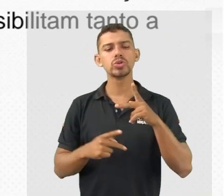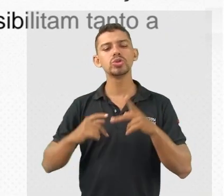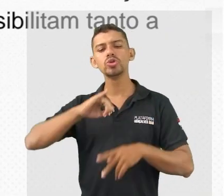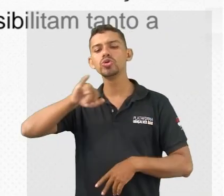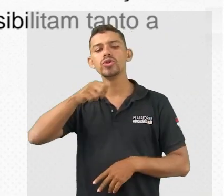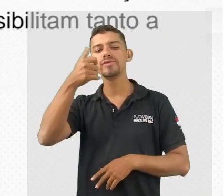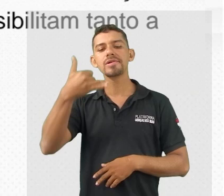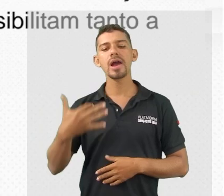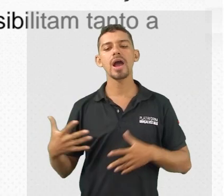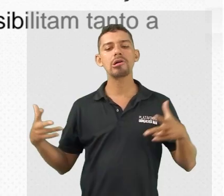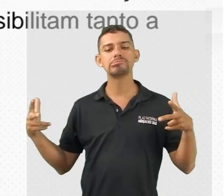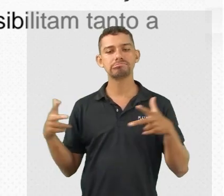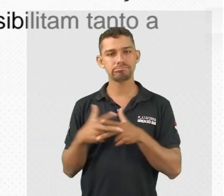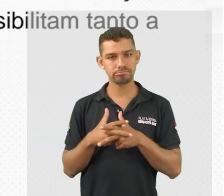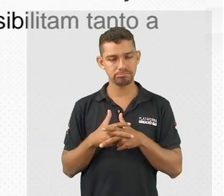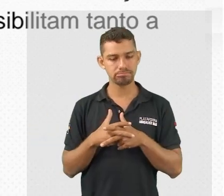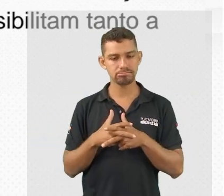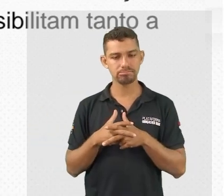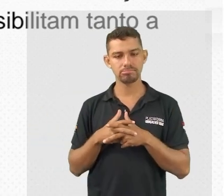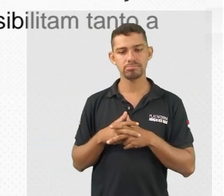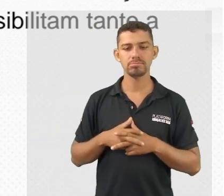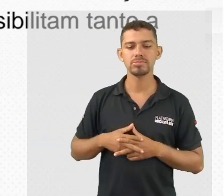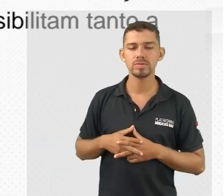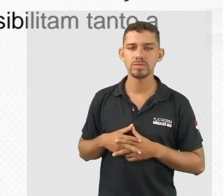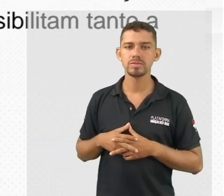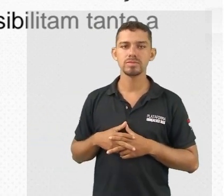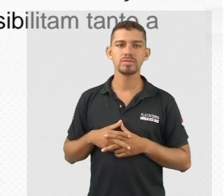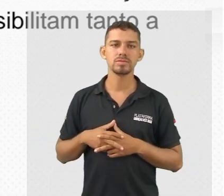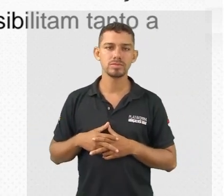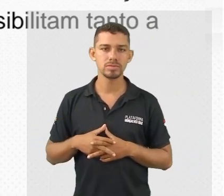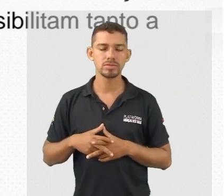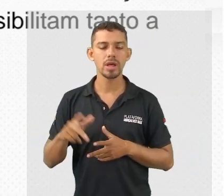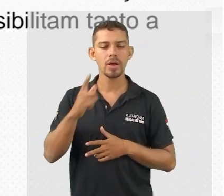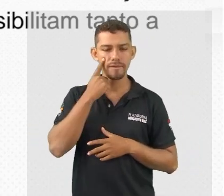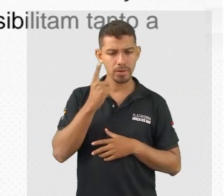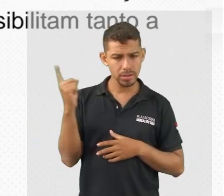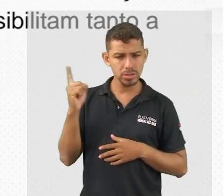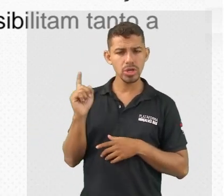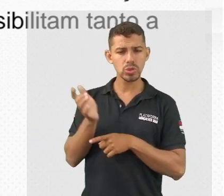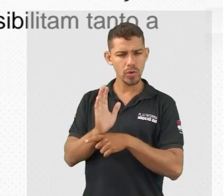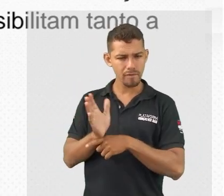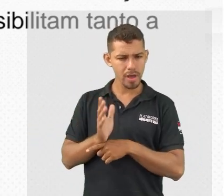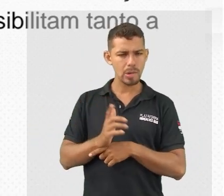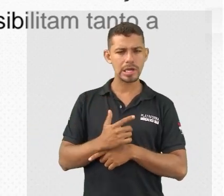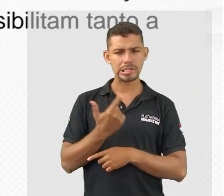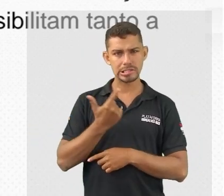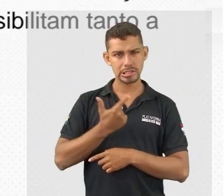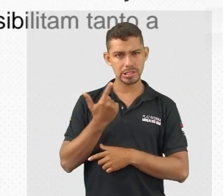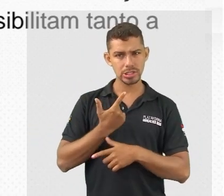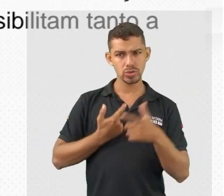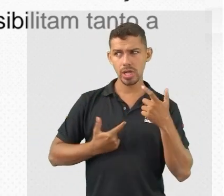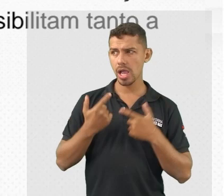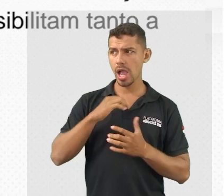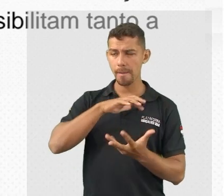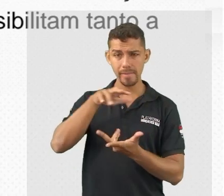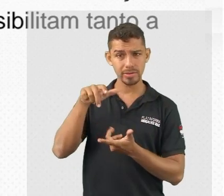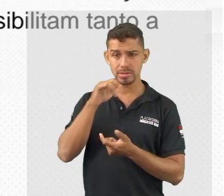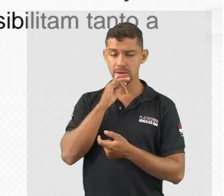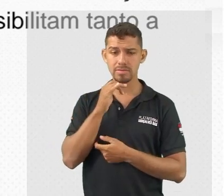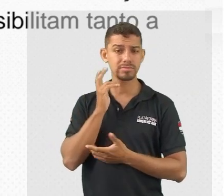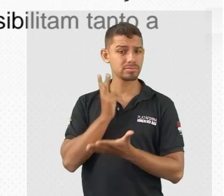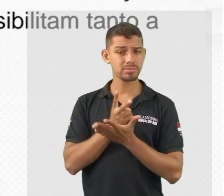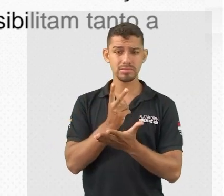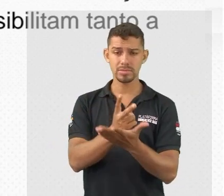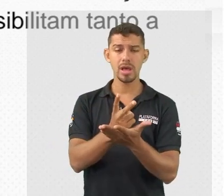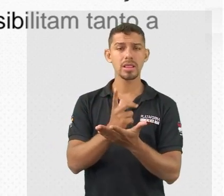justificar conflitos. Então, quando a gente olha esses filmes que se passam durante a Segunda Guerra Mundial, é muito comum a gente ver